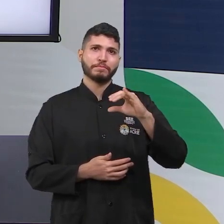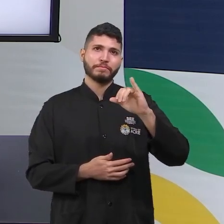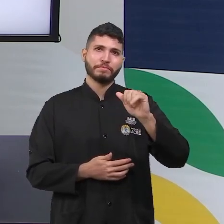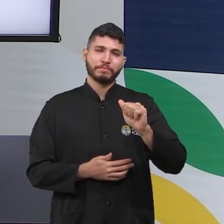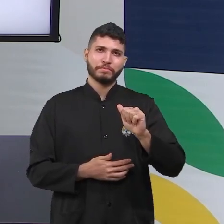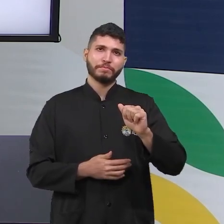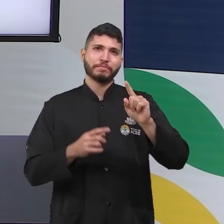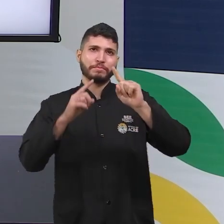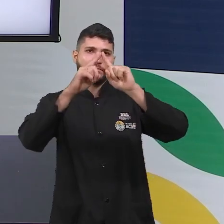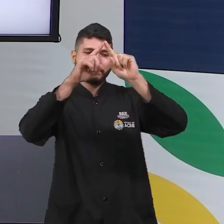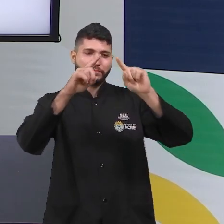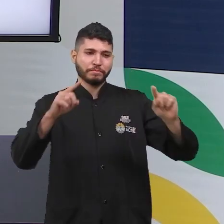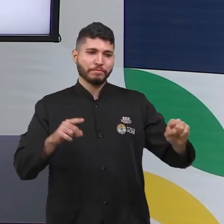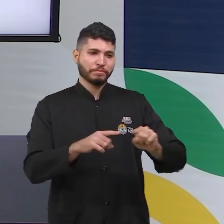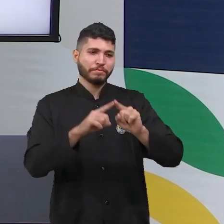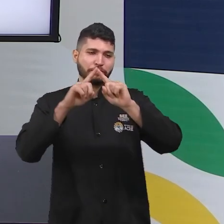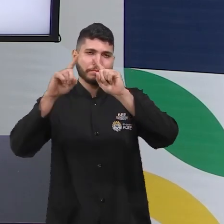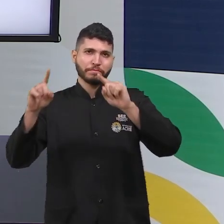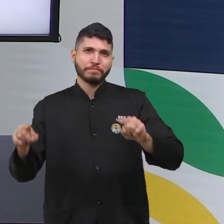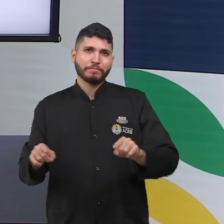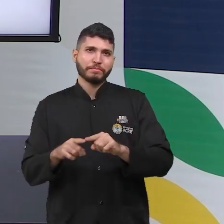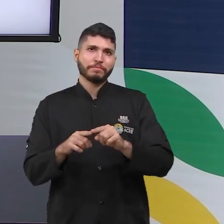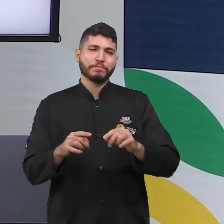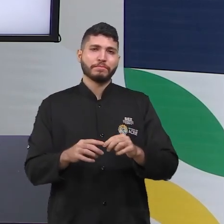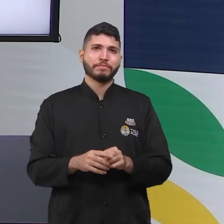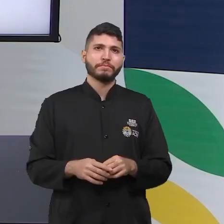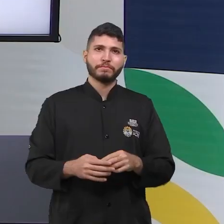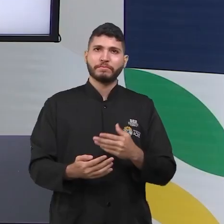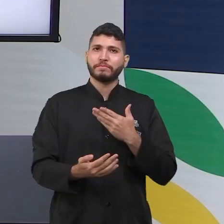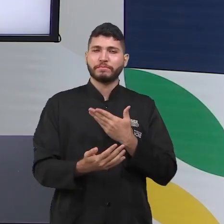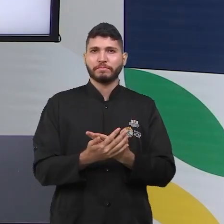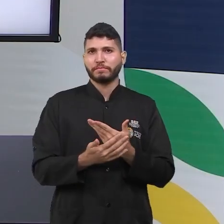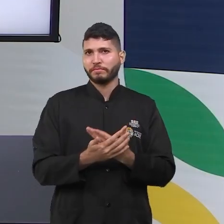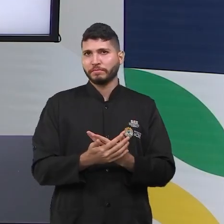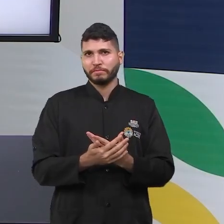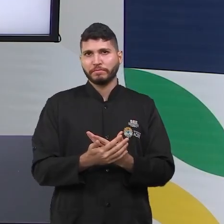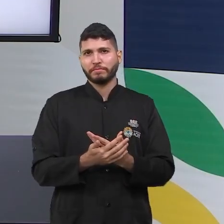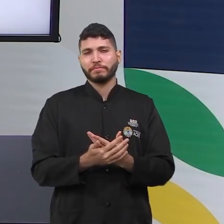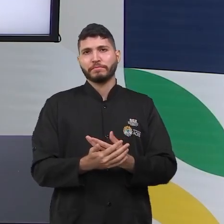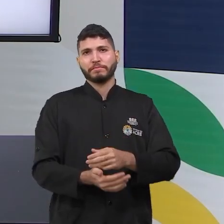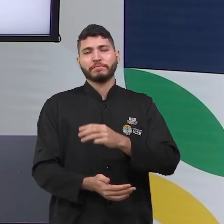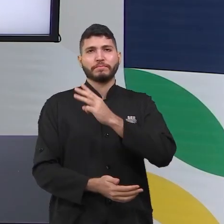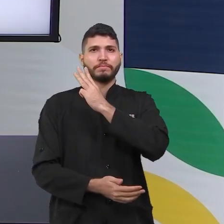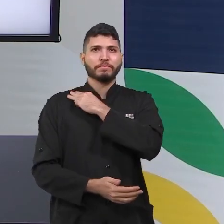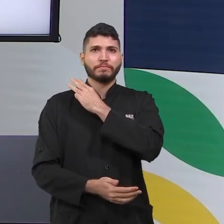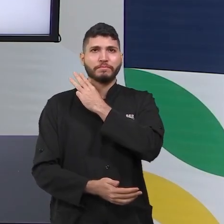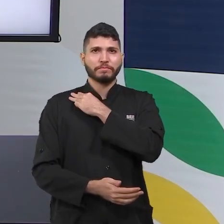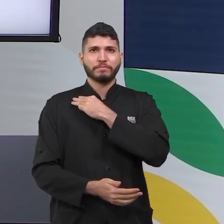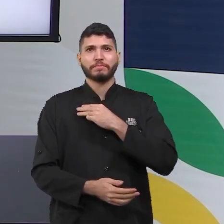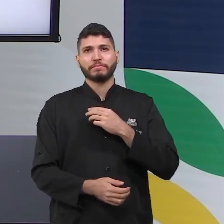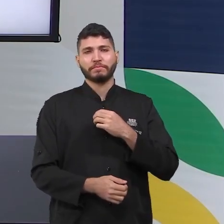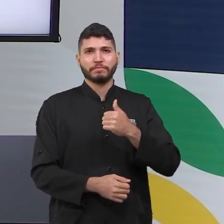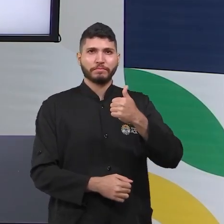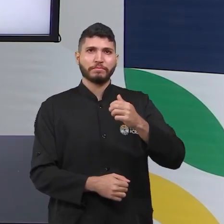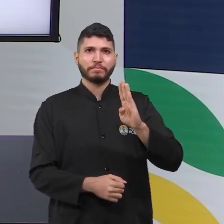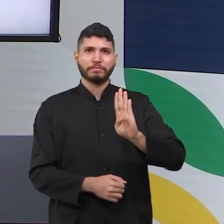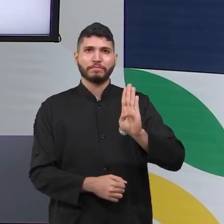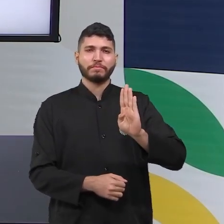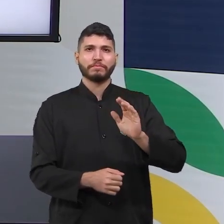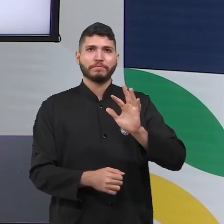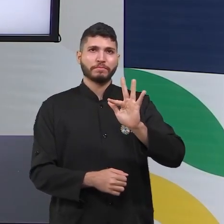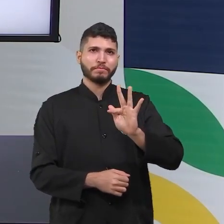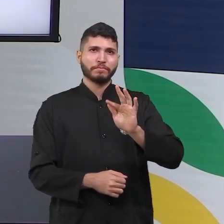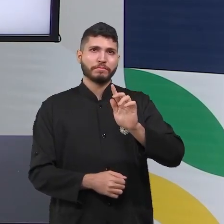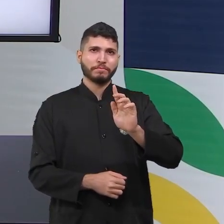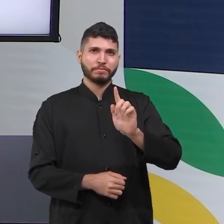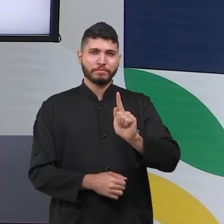faz parte do conteúdo da terceira série do primeiro bimestre, na formação geral básica. Eu